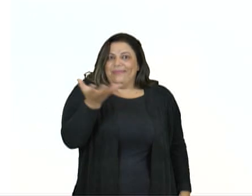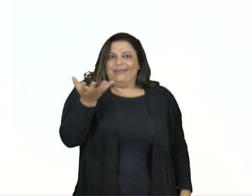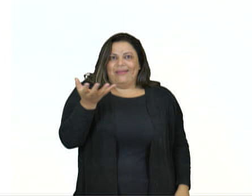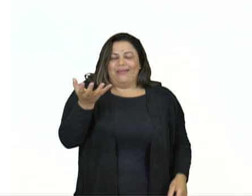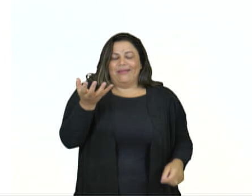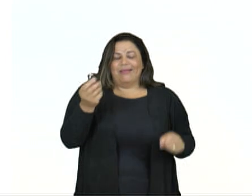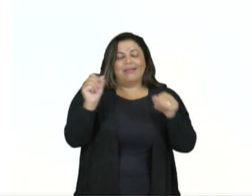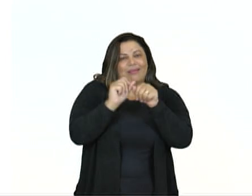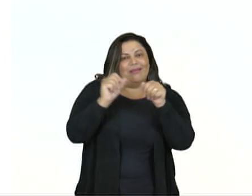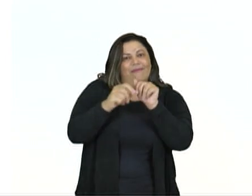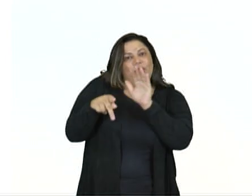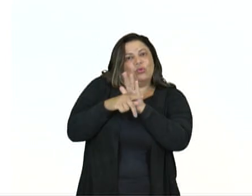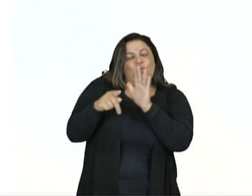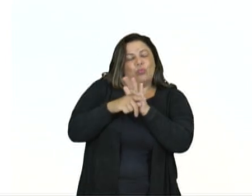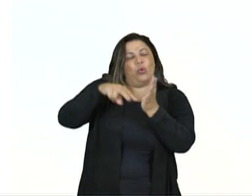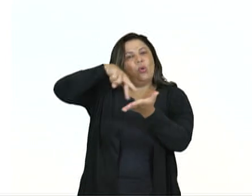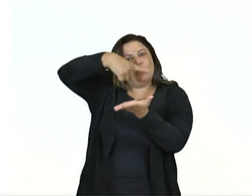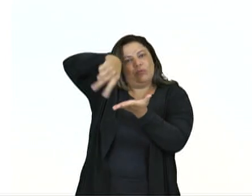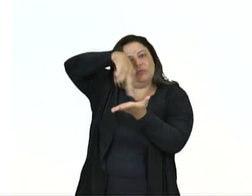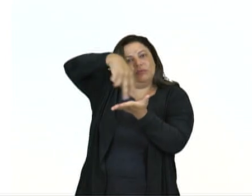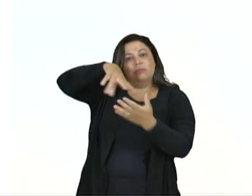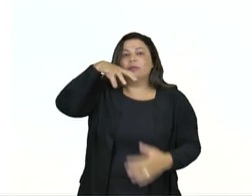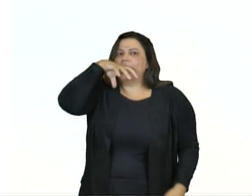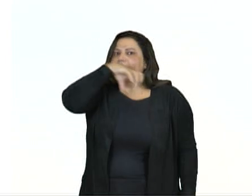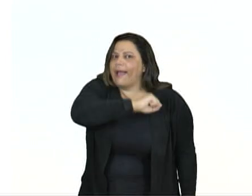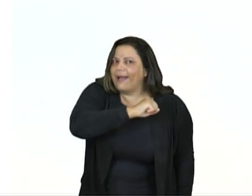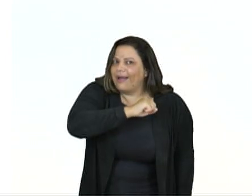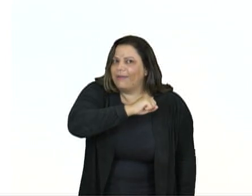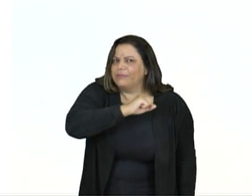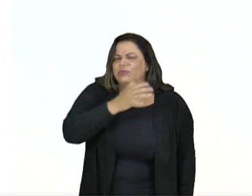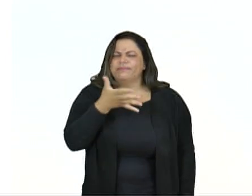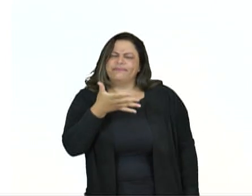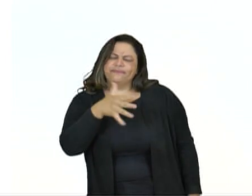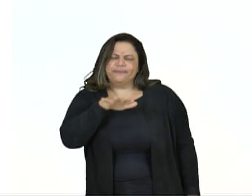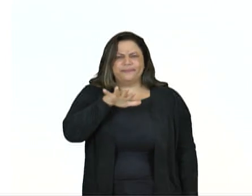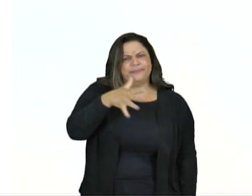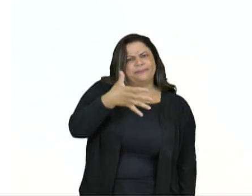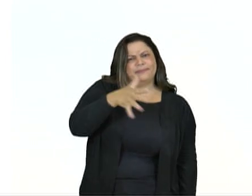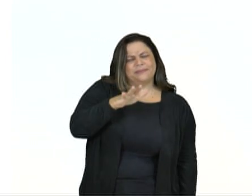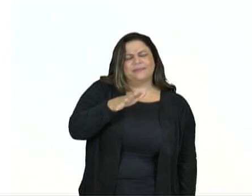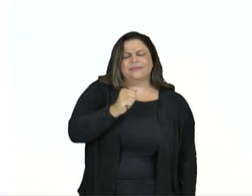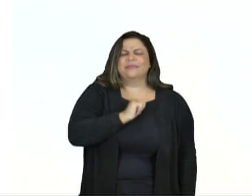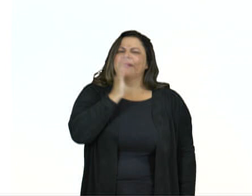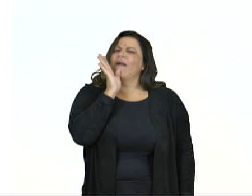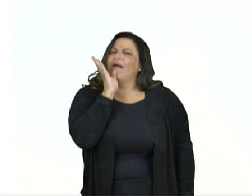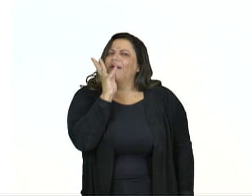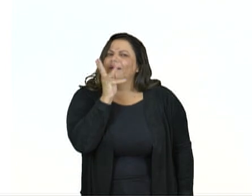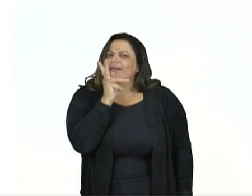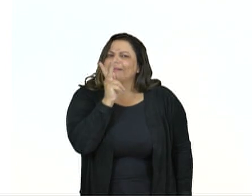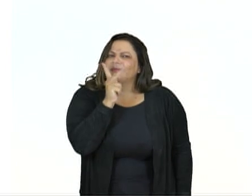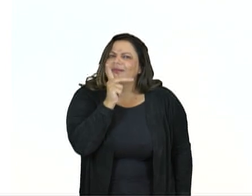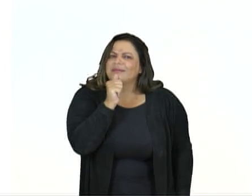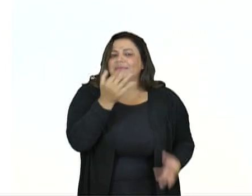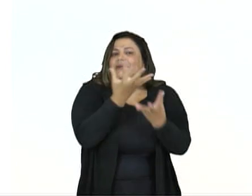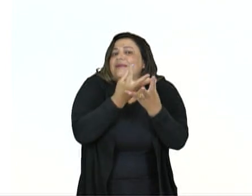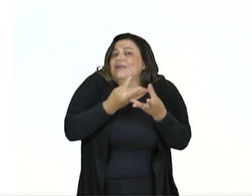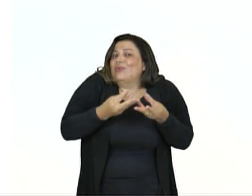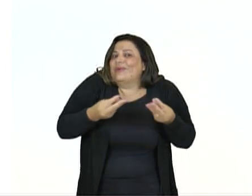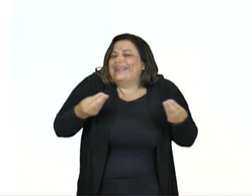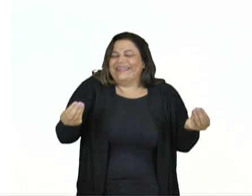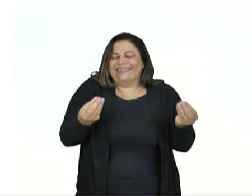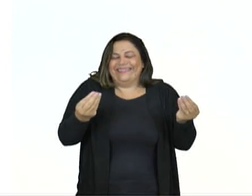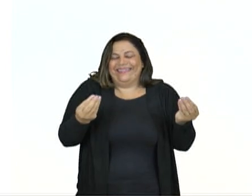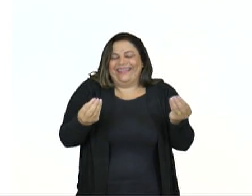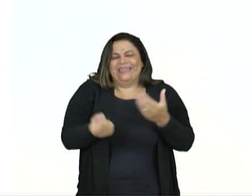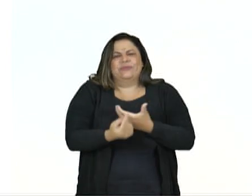determinados movimentos. Pode ser rápido, moderado e lento. É uma qualidade subjetiva,